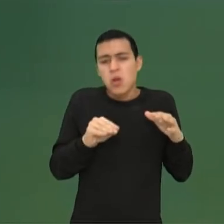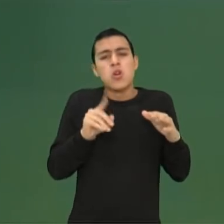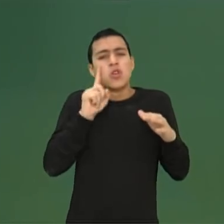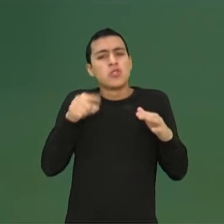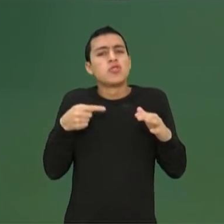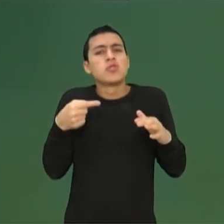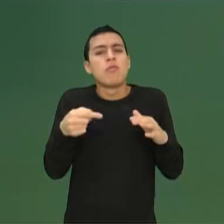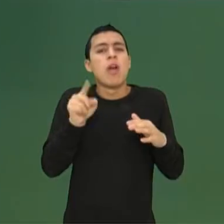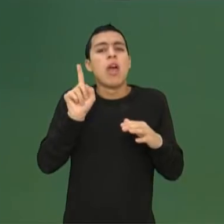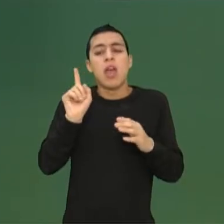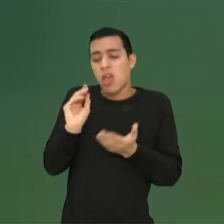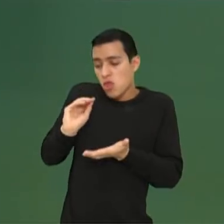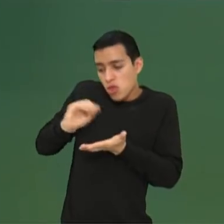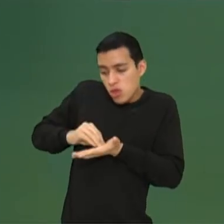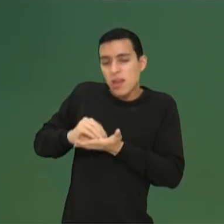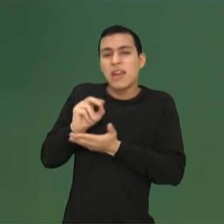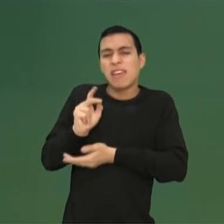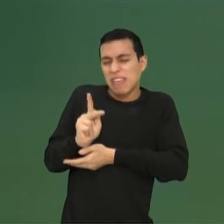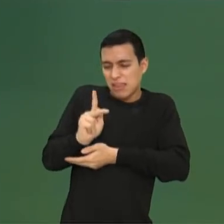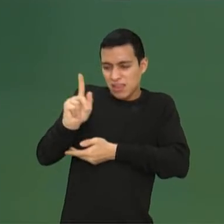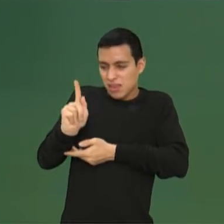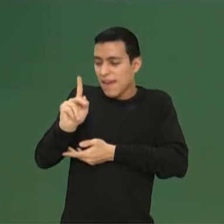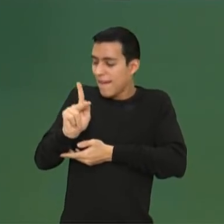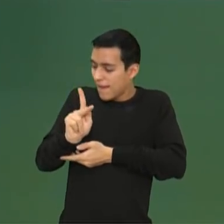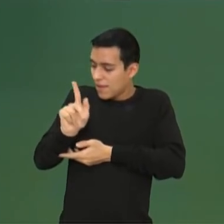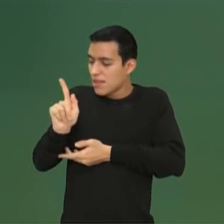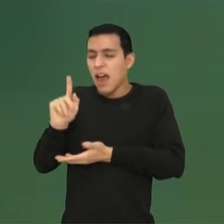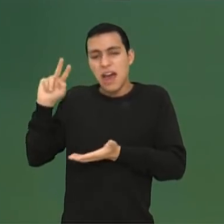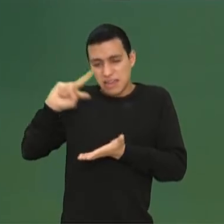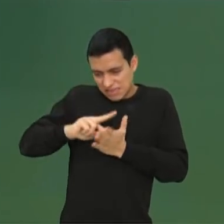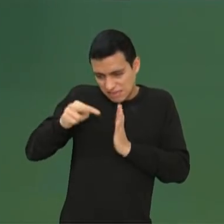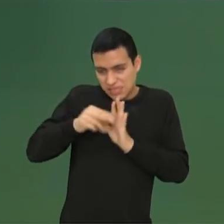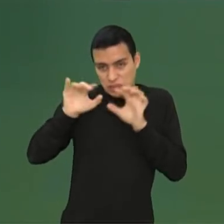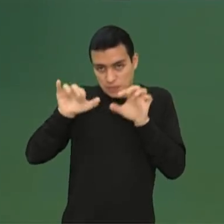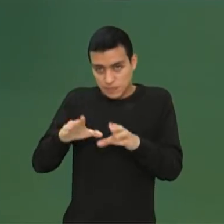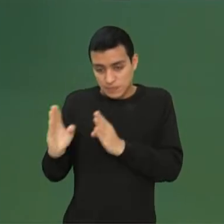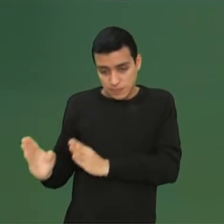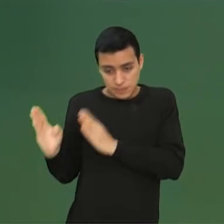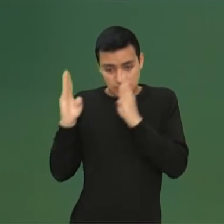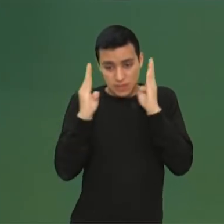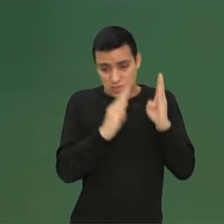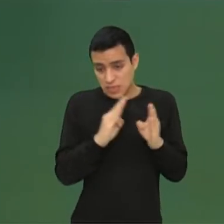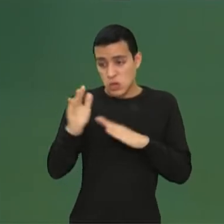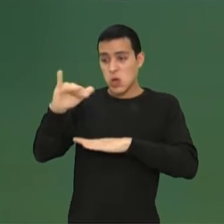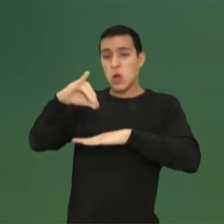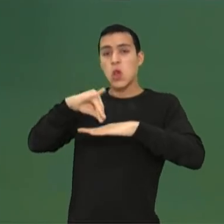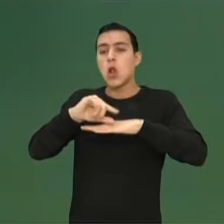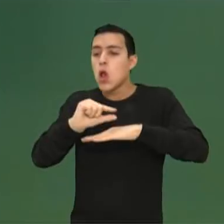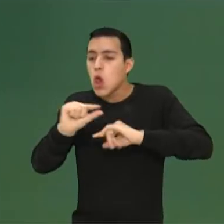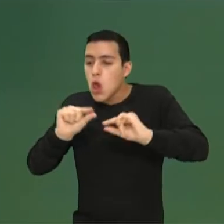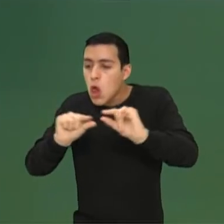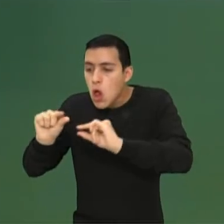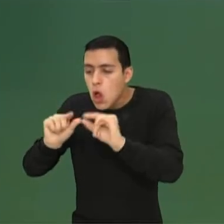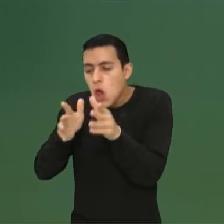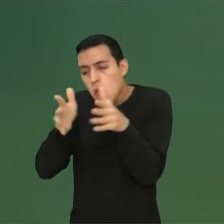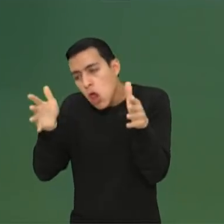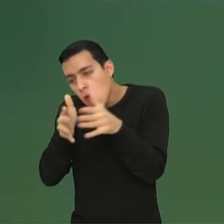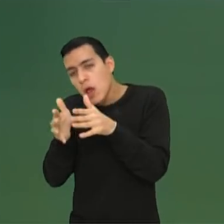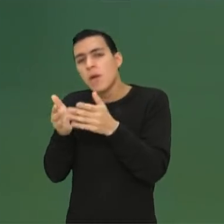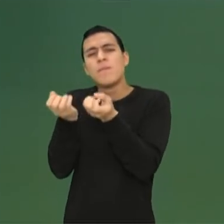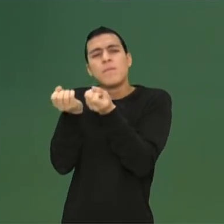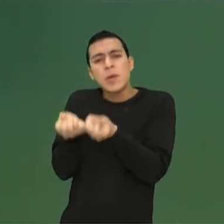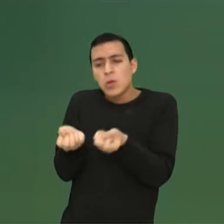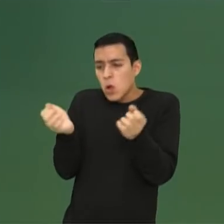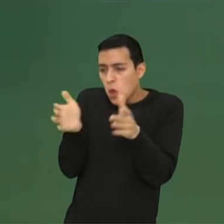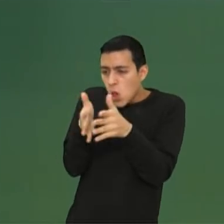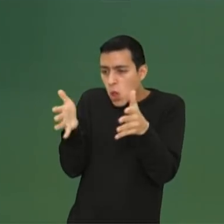cotidiano a unidade quilograma. Quando o objeto tem pequena proporção,